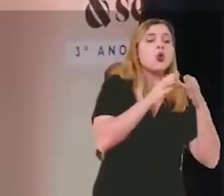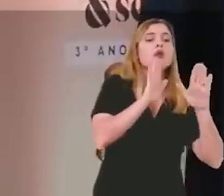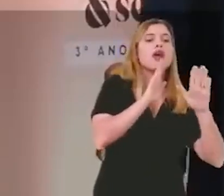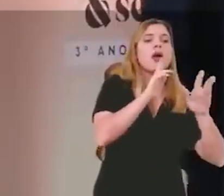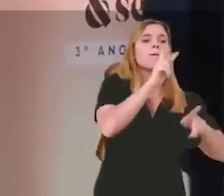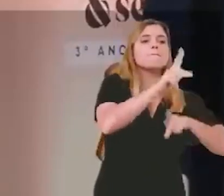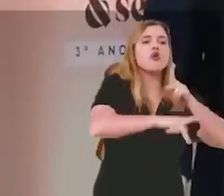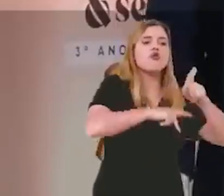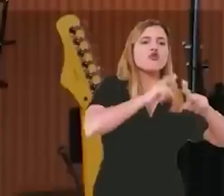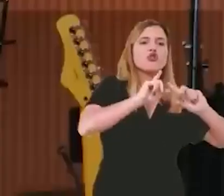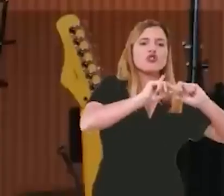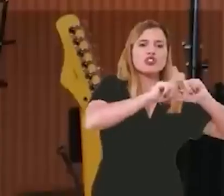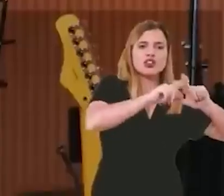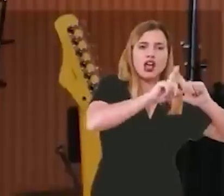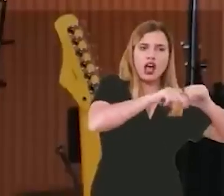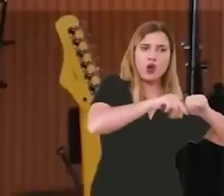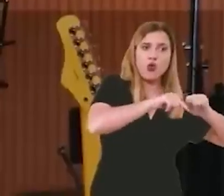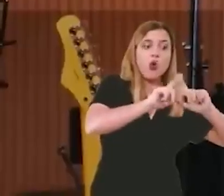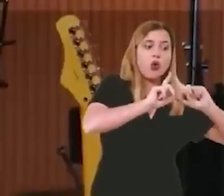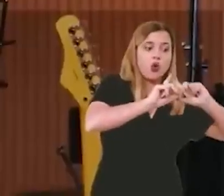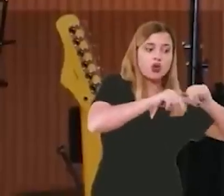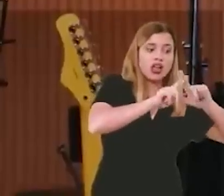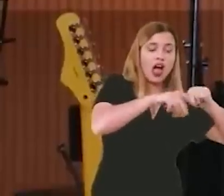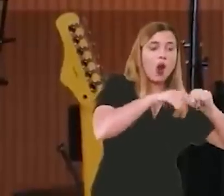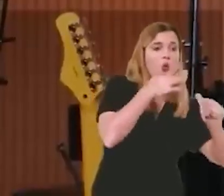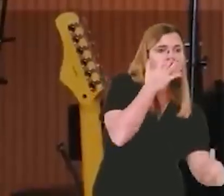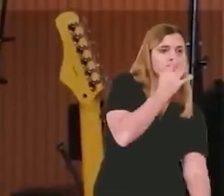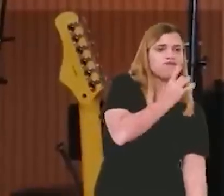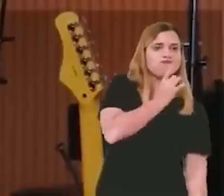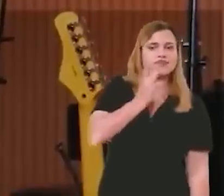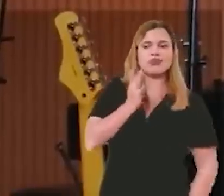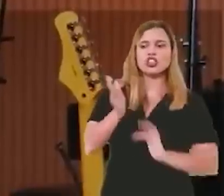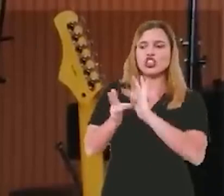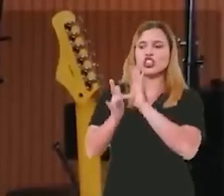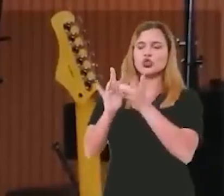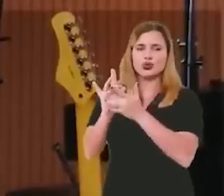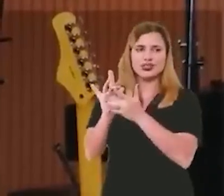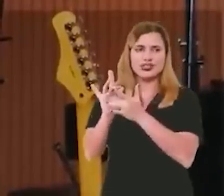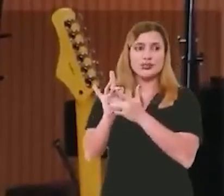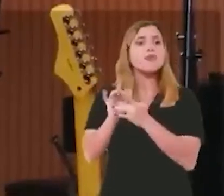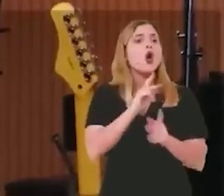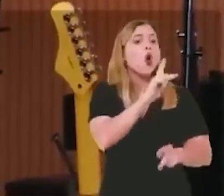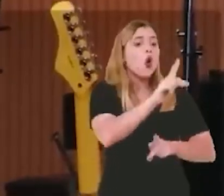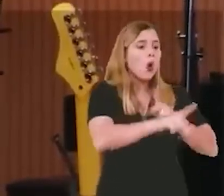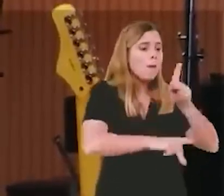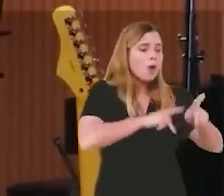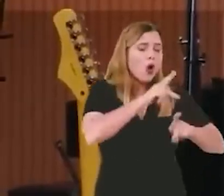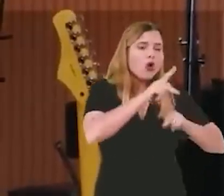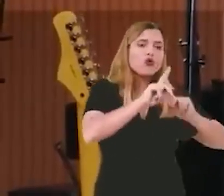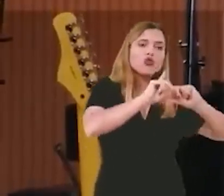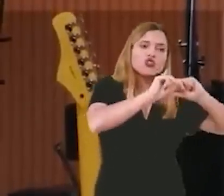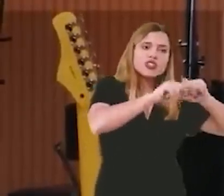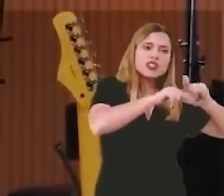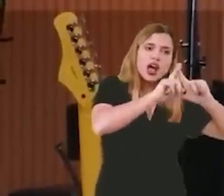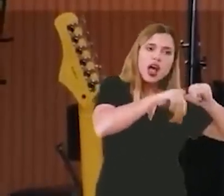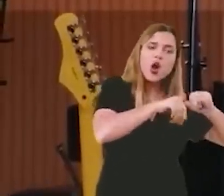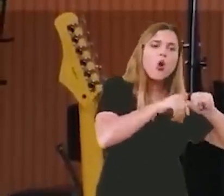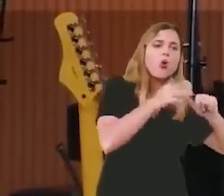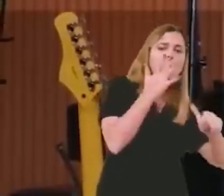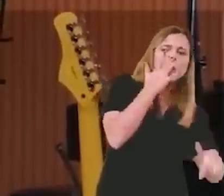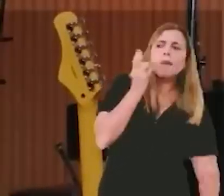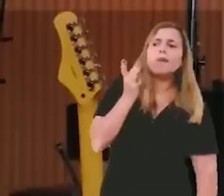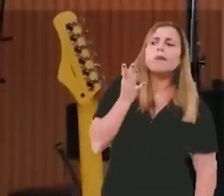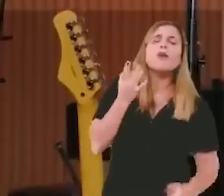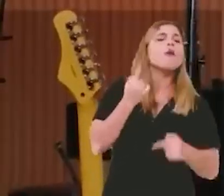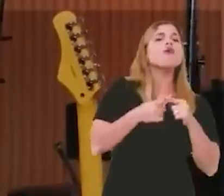Povo de Israel. Povo judeu. E por que o povo de Israel não o recebeu? Falta